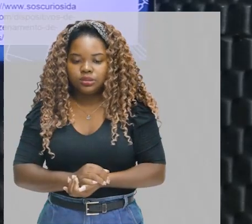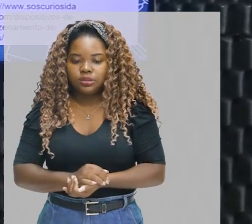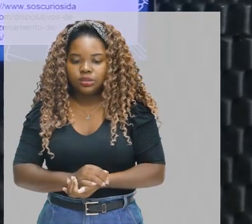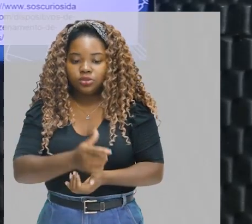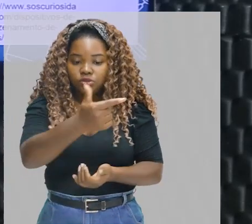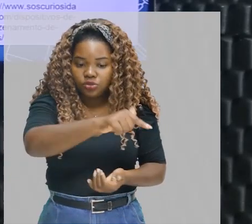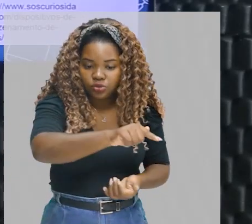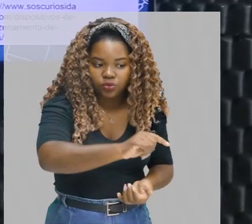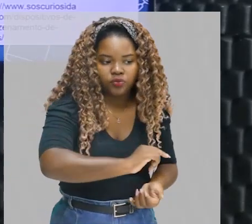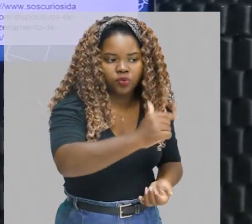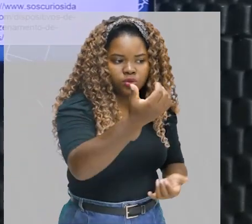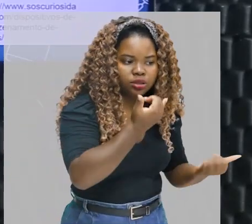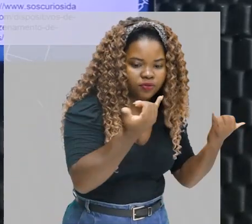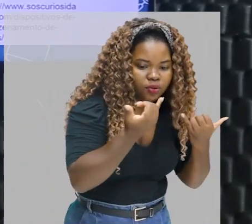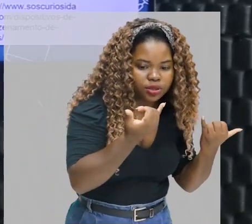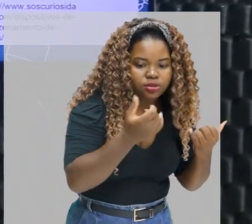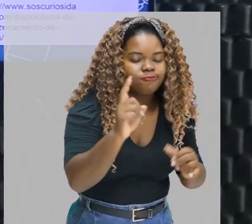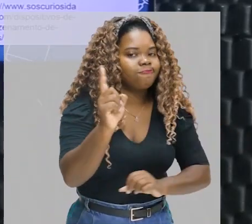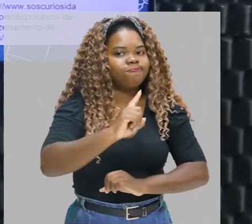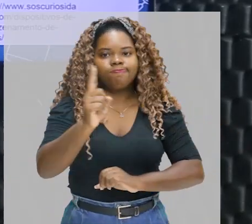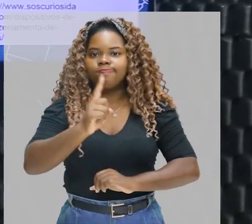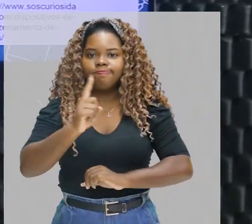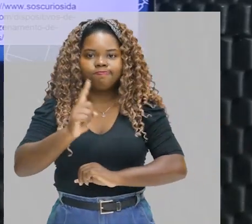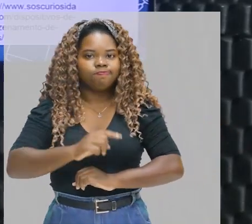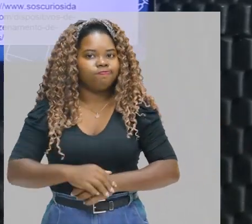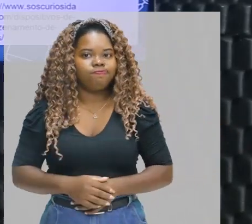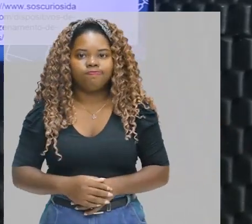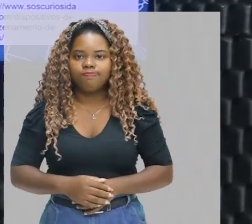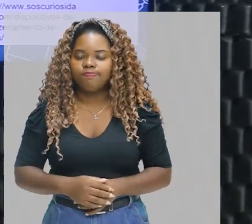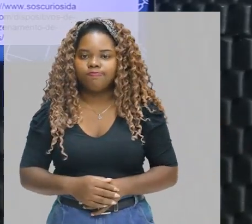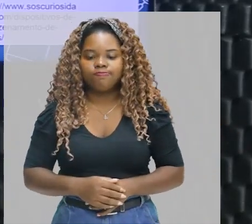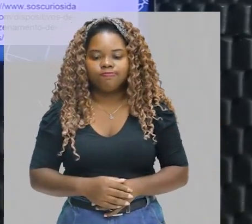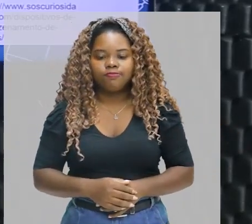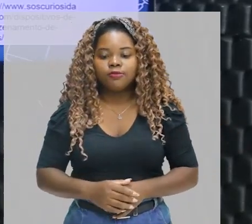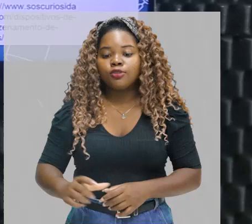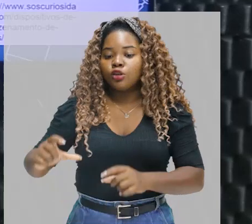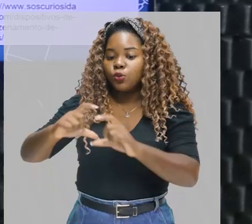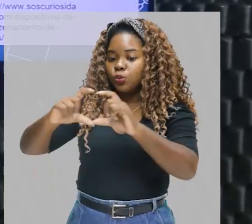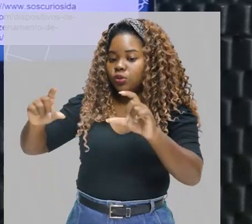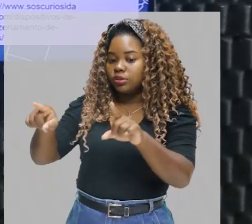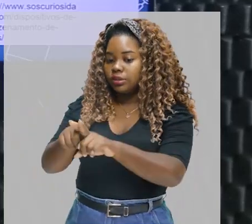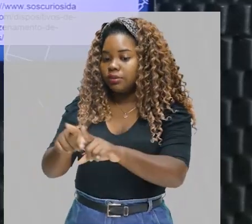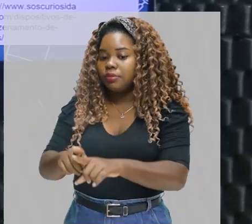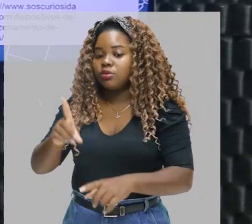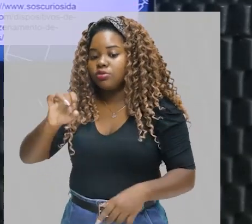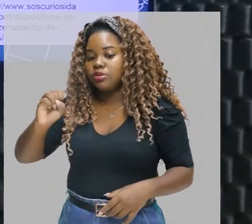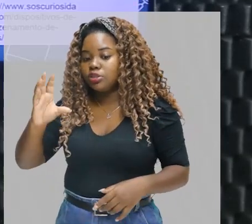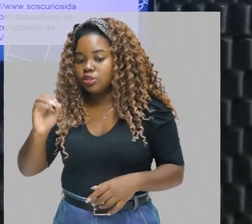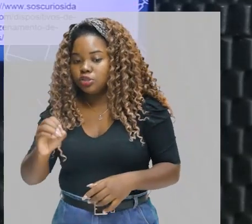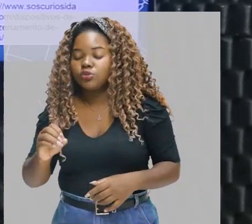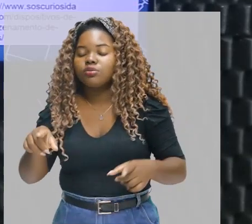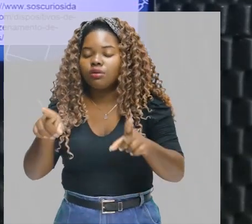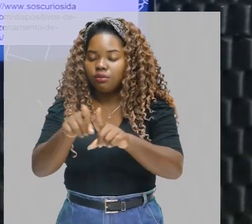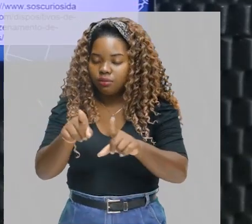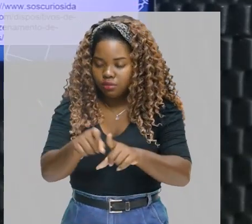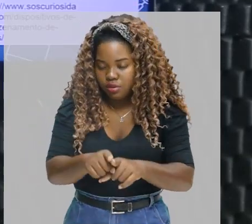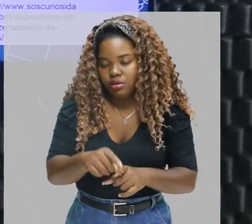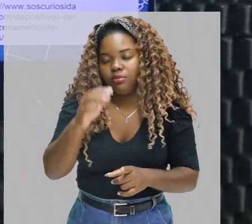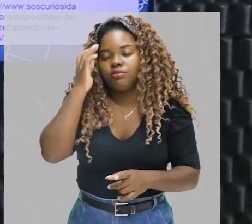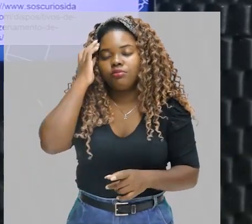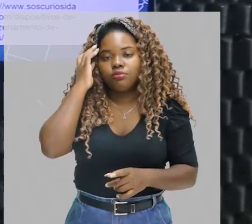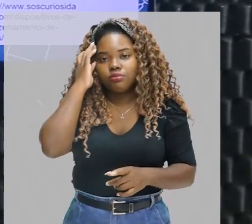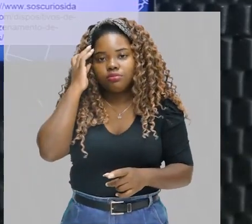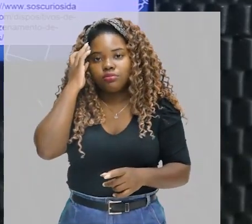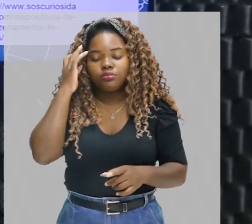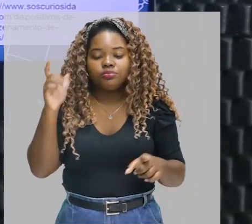gravar outra informação, não teria como colocar outra informação. Os cartões também, o disco também, certo? O disco, uma vez que